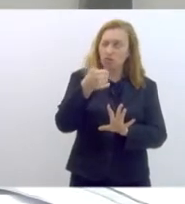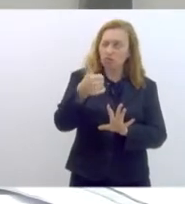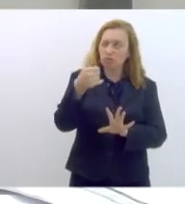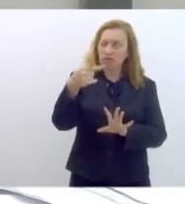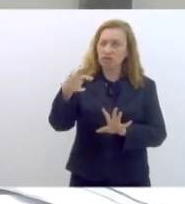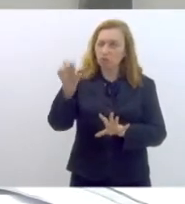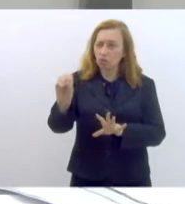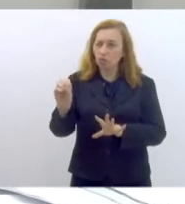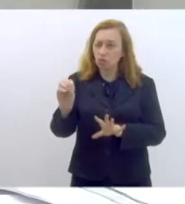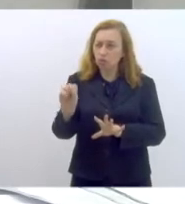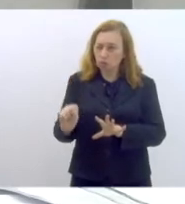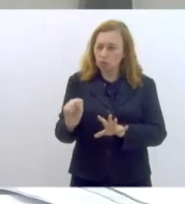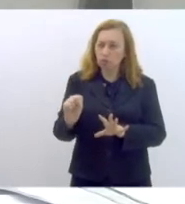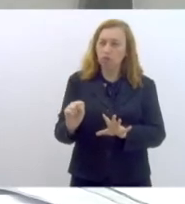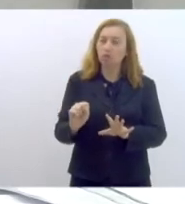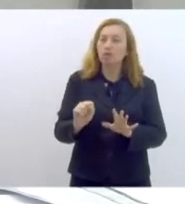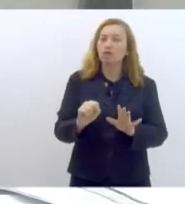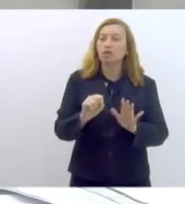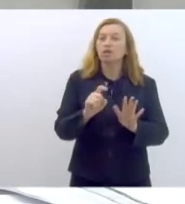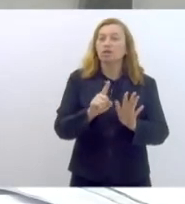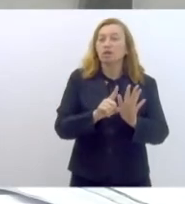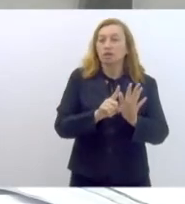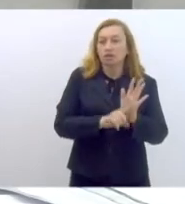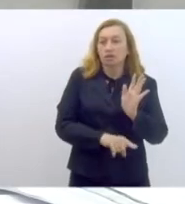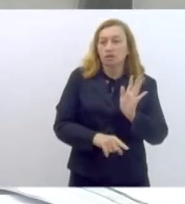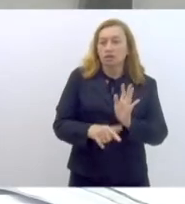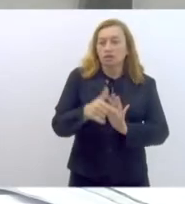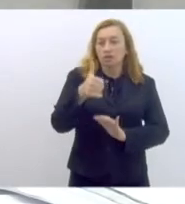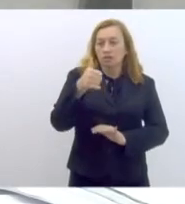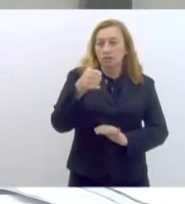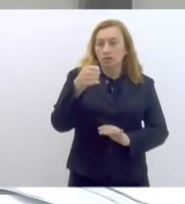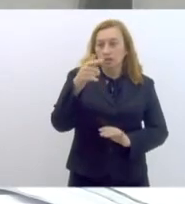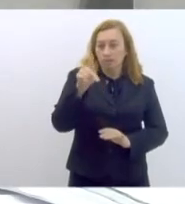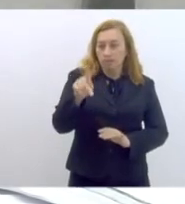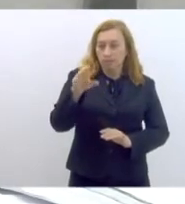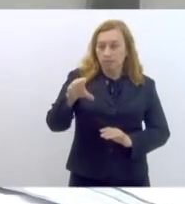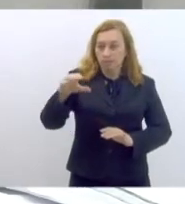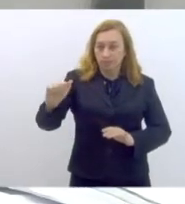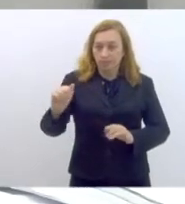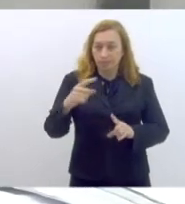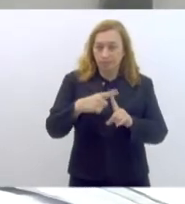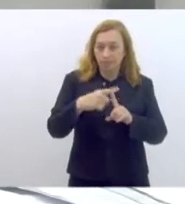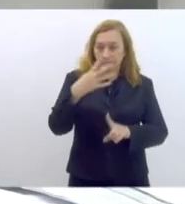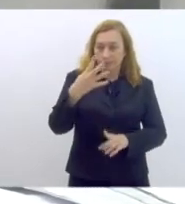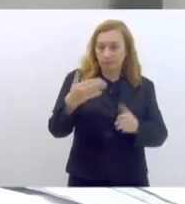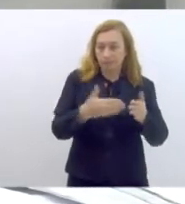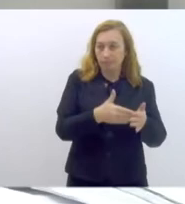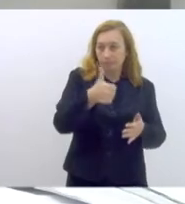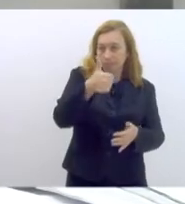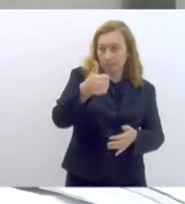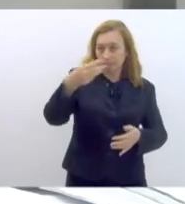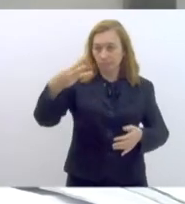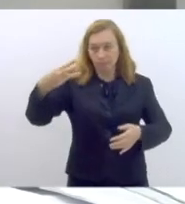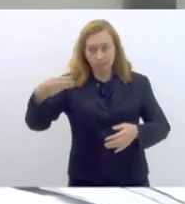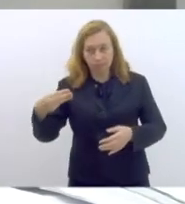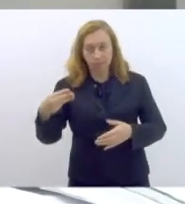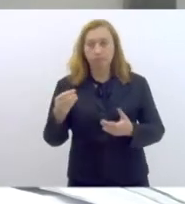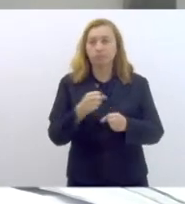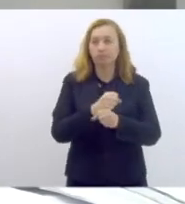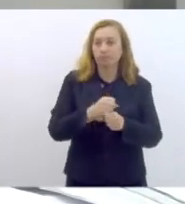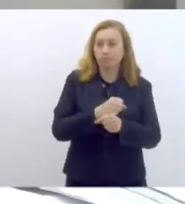ela retroagiu o IPCA mais 4 até 2013. O que, que eu estou perguntando? Em vez de ser o ano